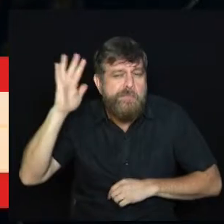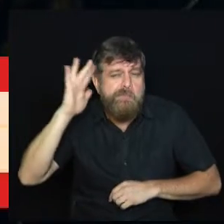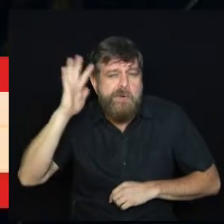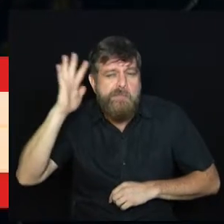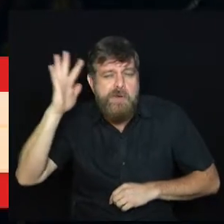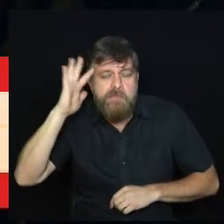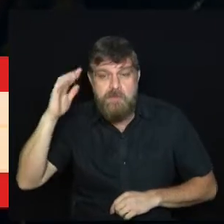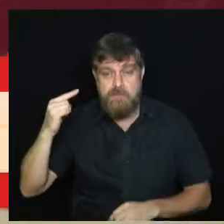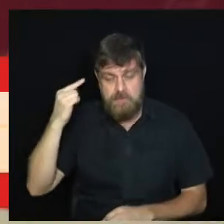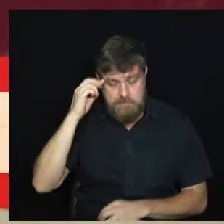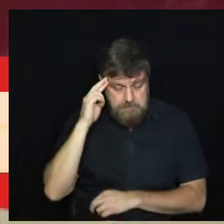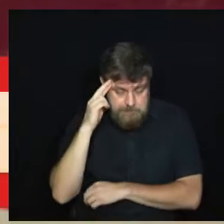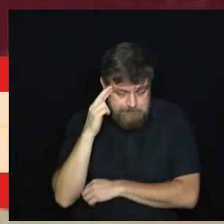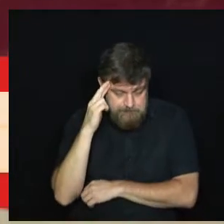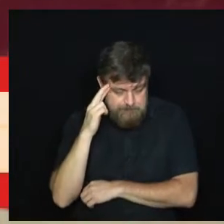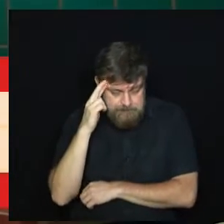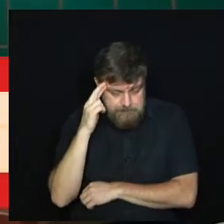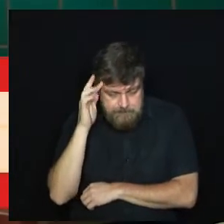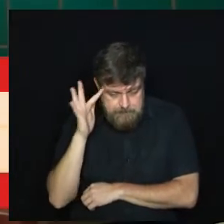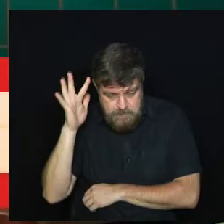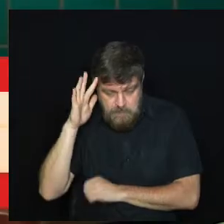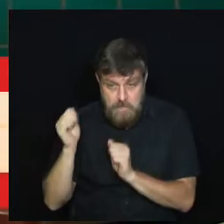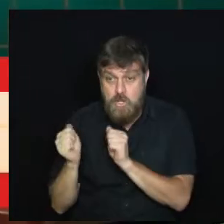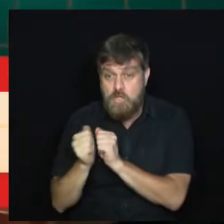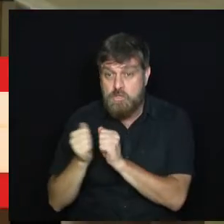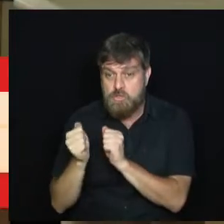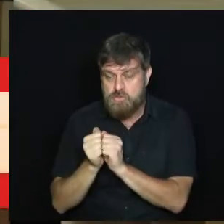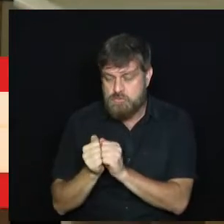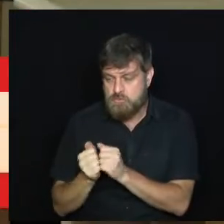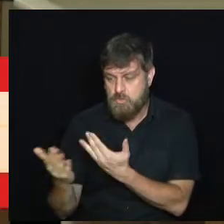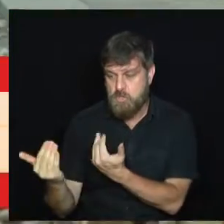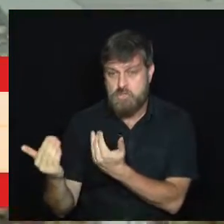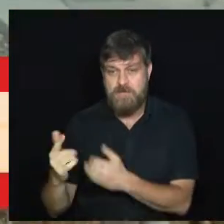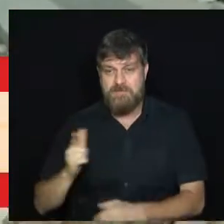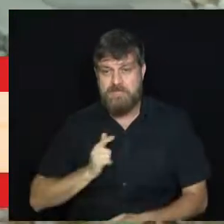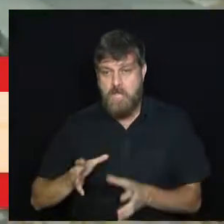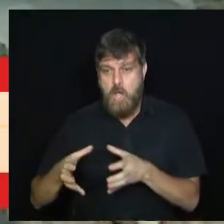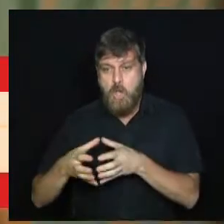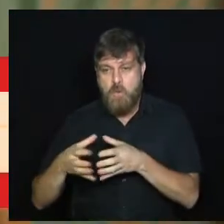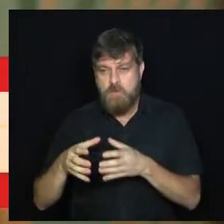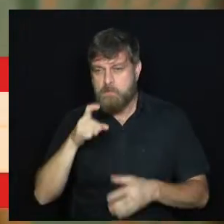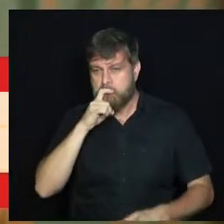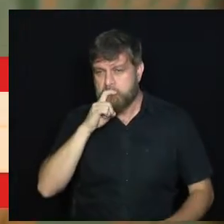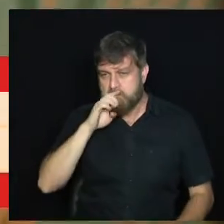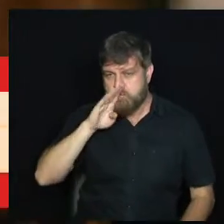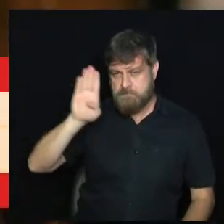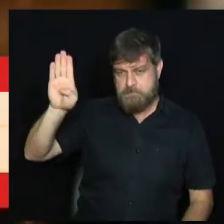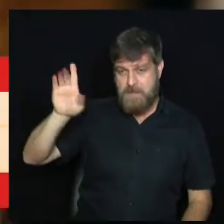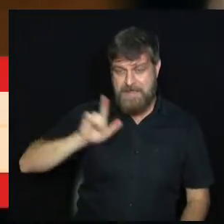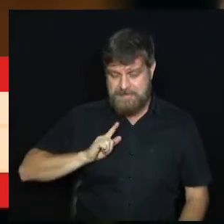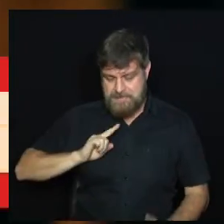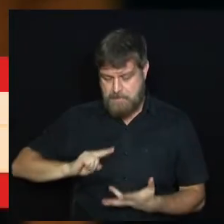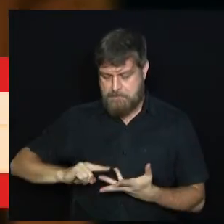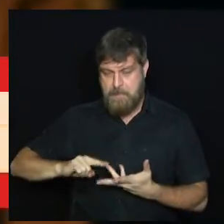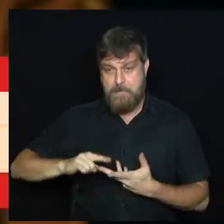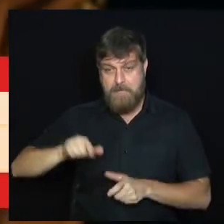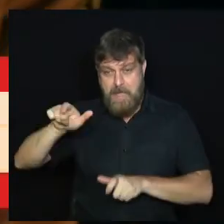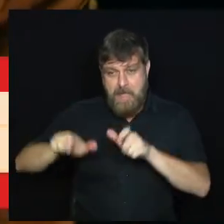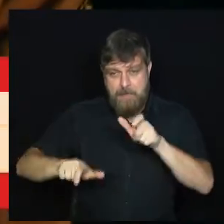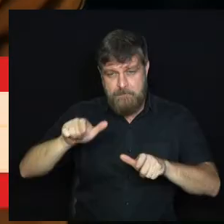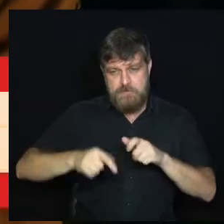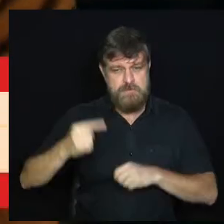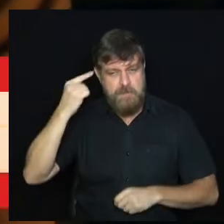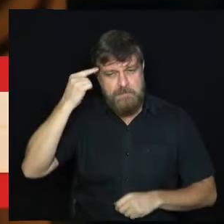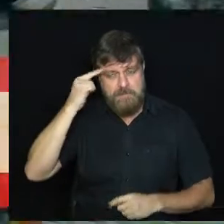maior sonho é participar da juventude hitlerista, um grupo pró-nazista composto por outras pessoas que concordam com